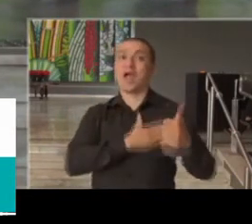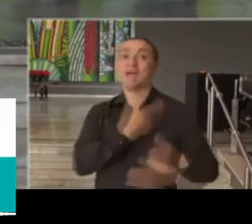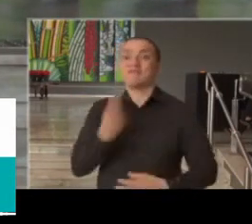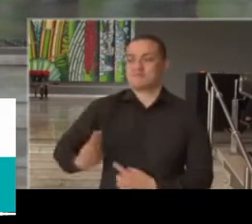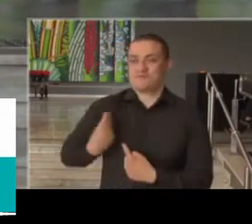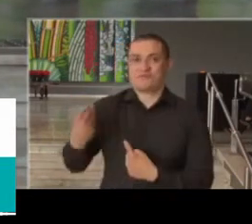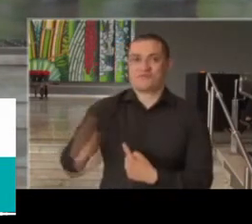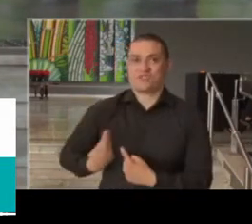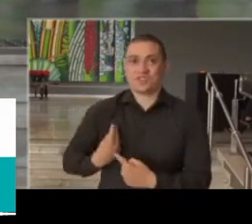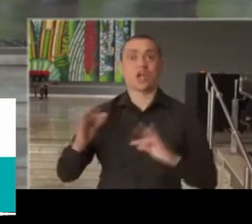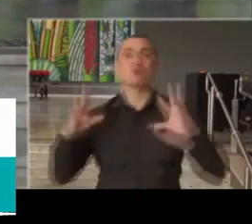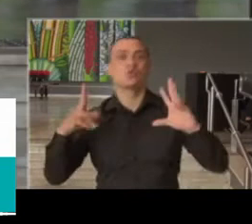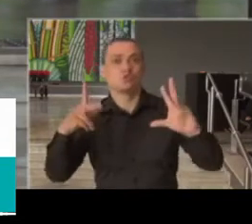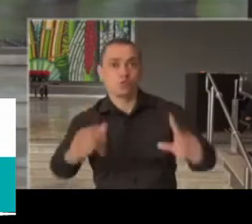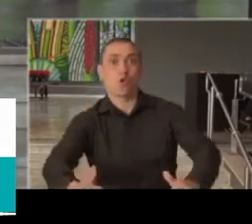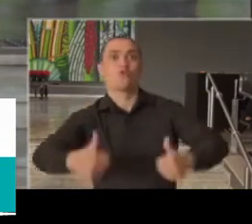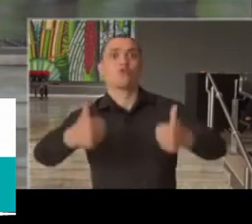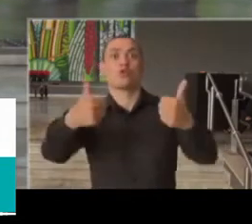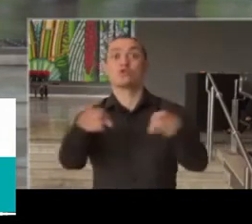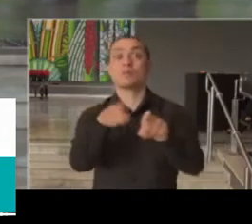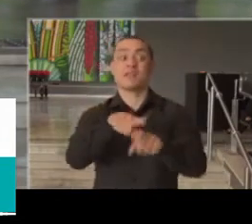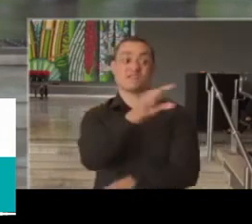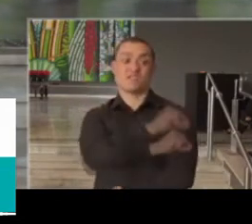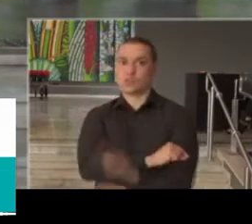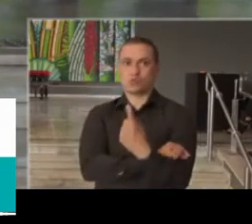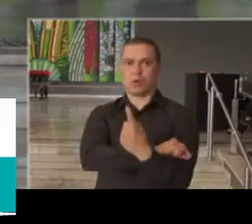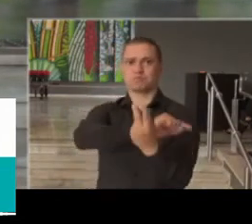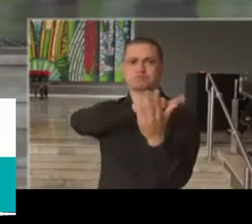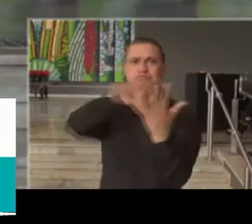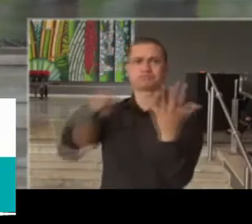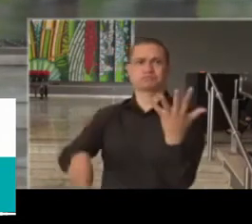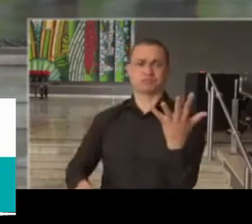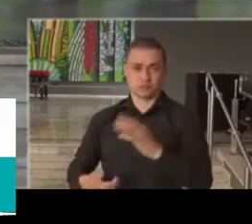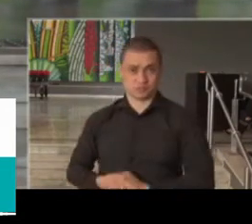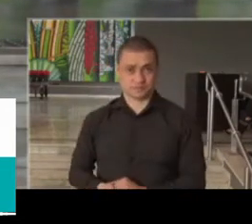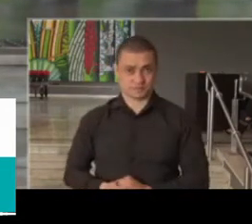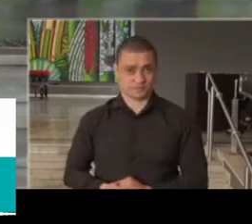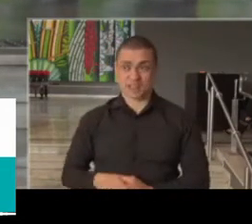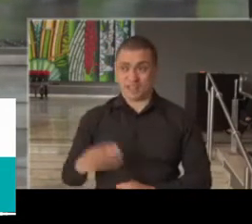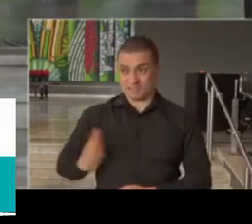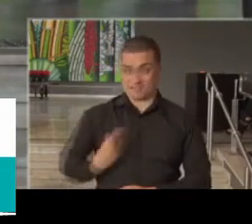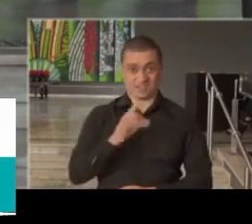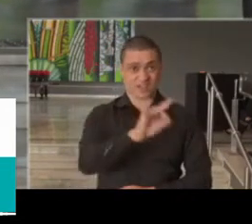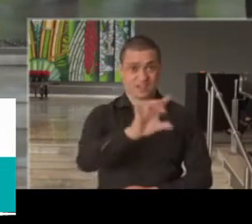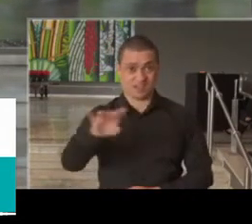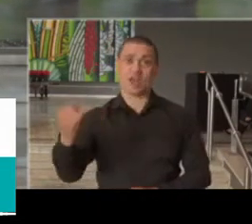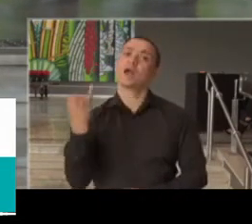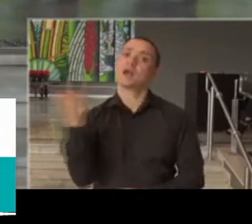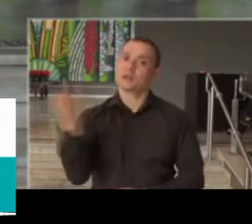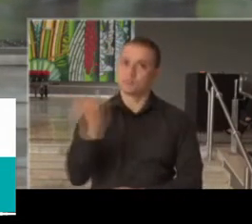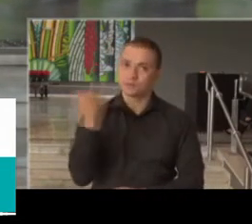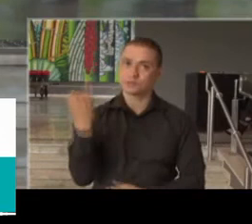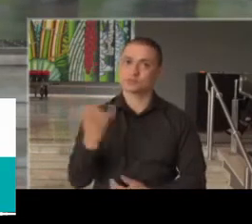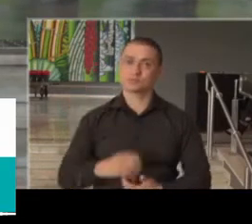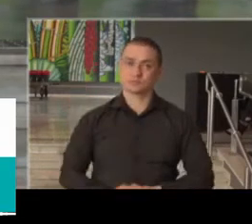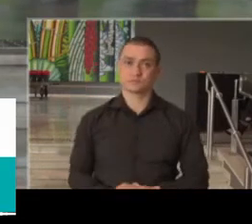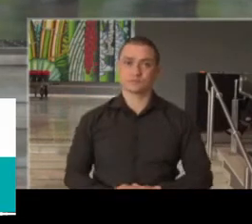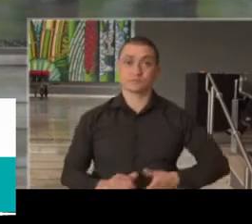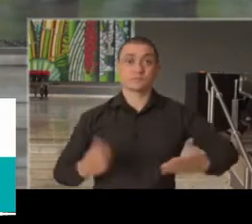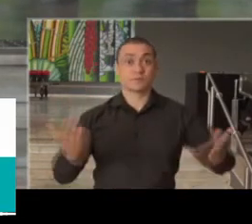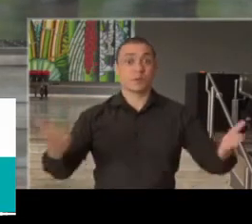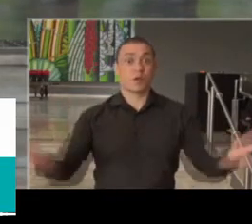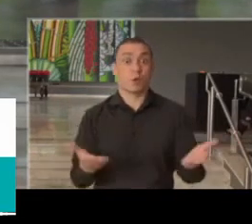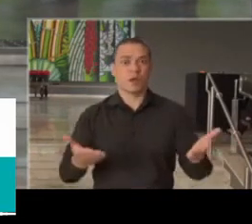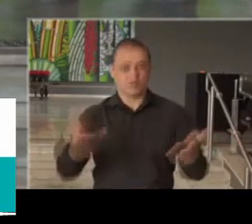todos a favor das vacinas. Cada vida importa, e importa muito. Vamos ajudar